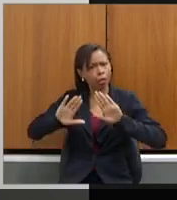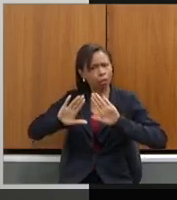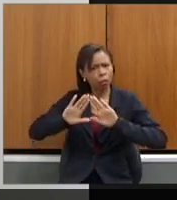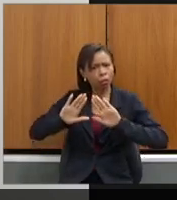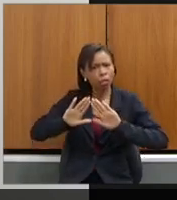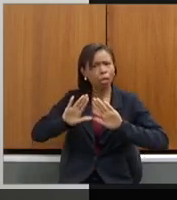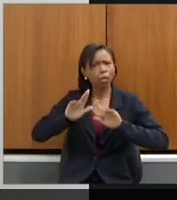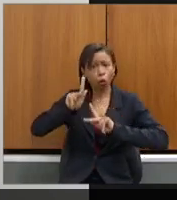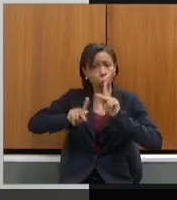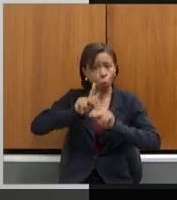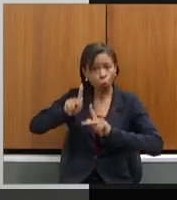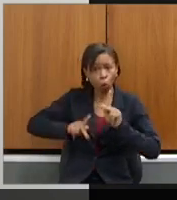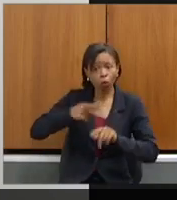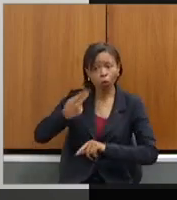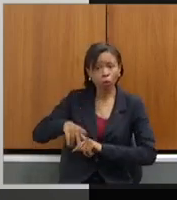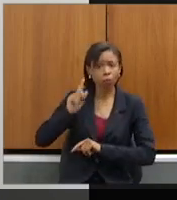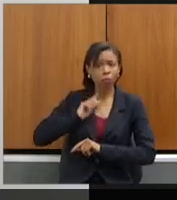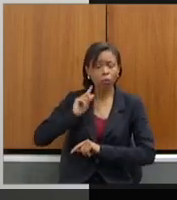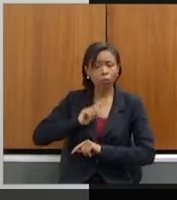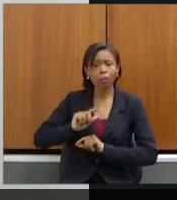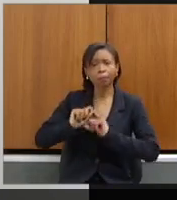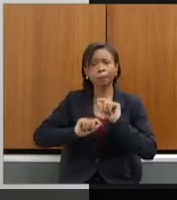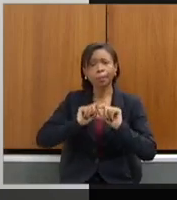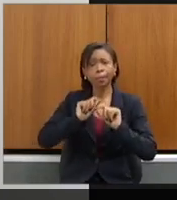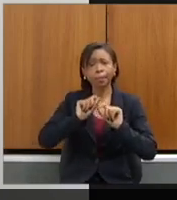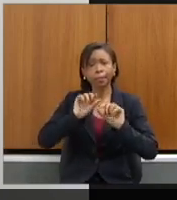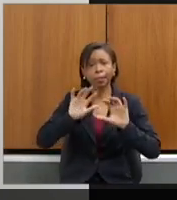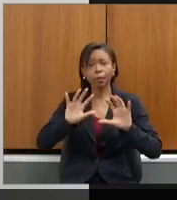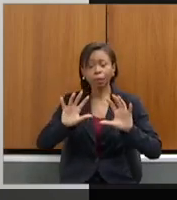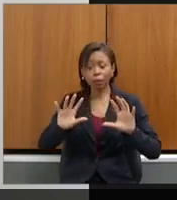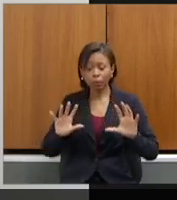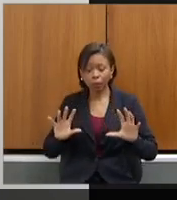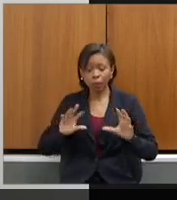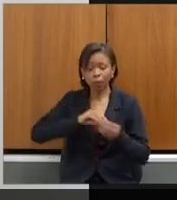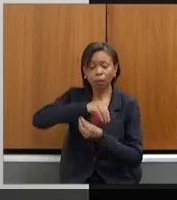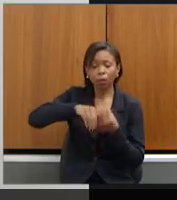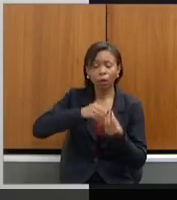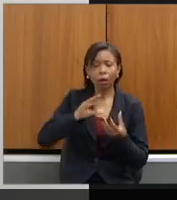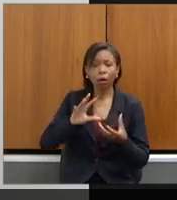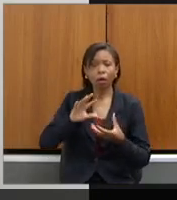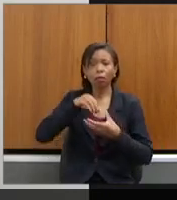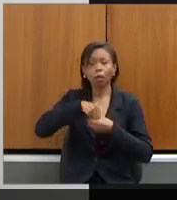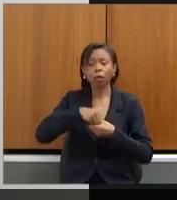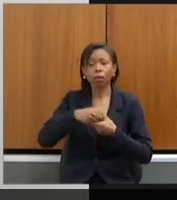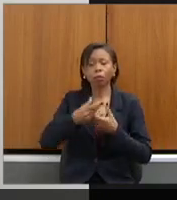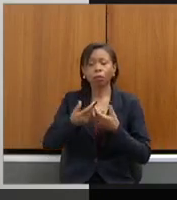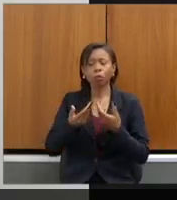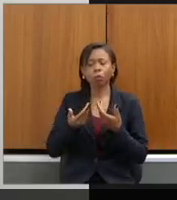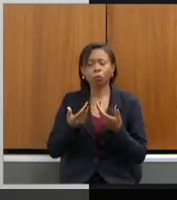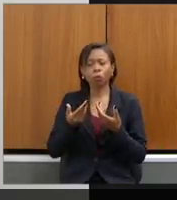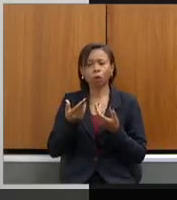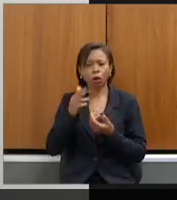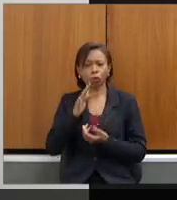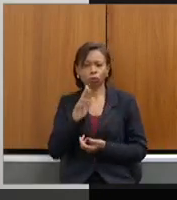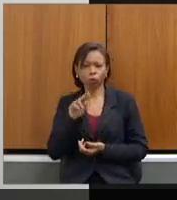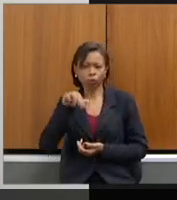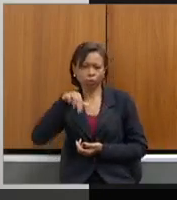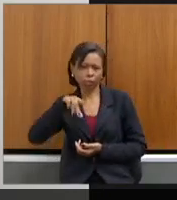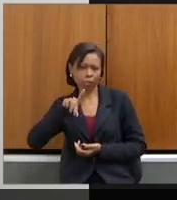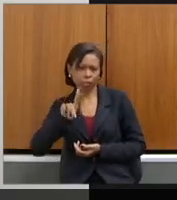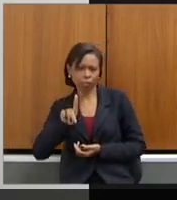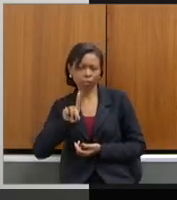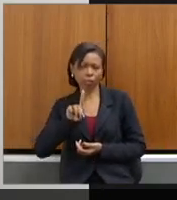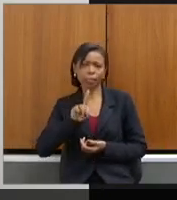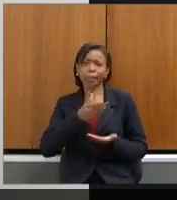discutir a fusão da funed com o hospital de ponta Hospital Eduardo Menezes escola de saúde pública o Conselho